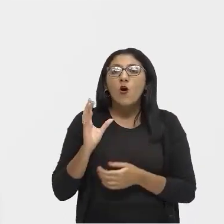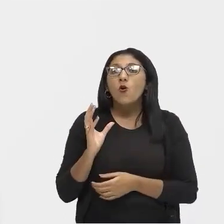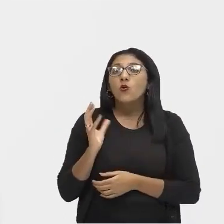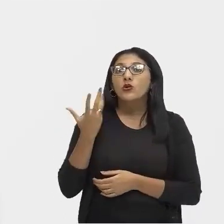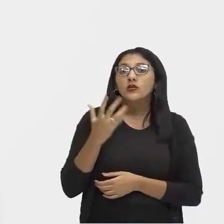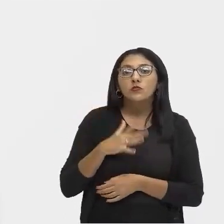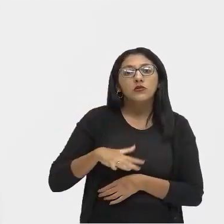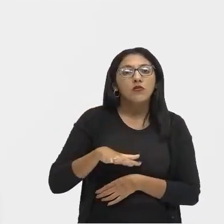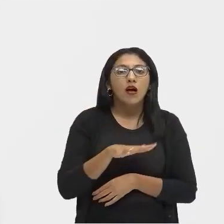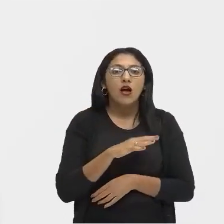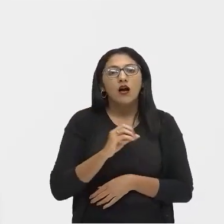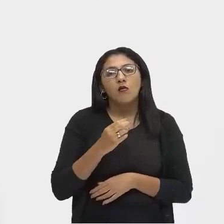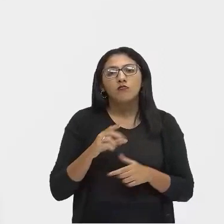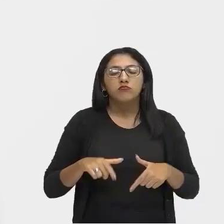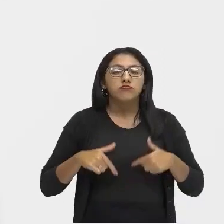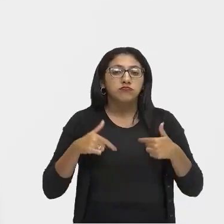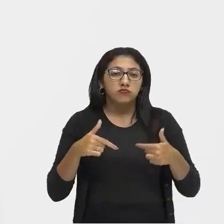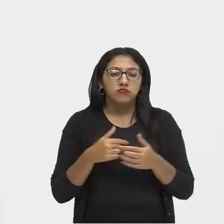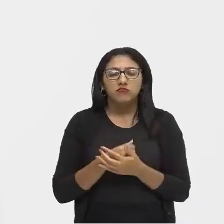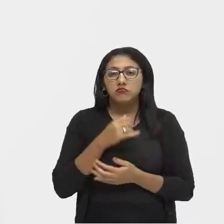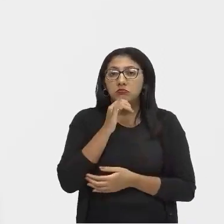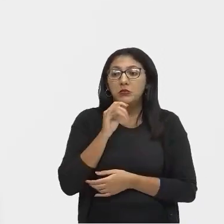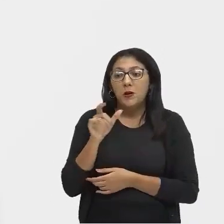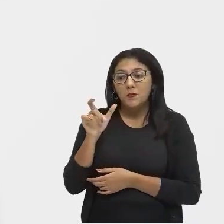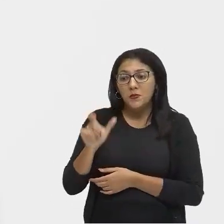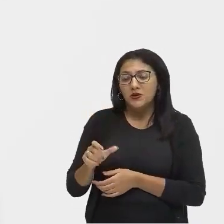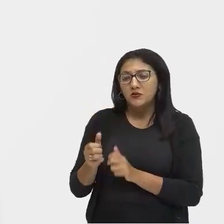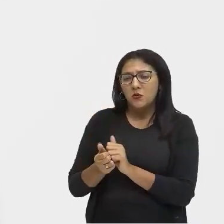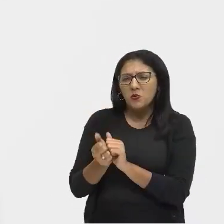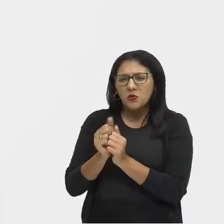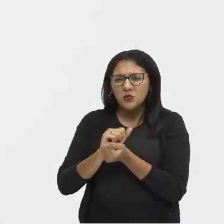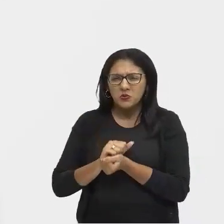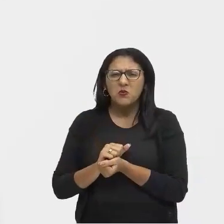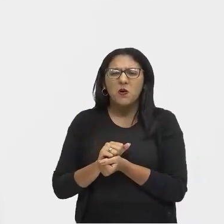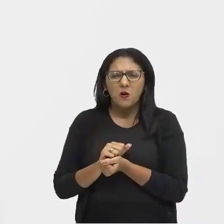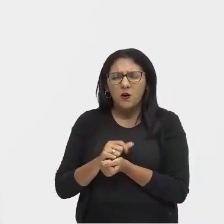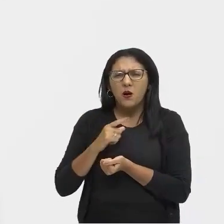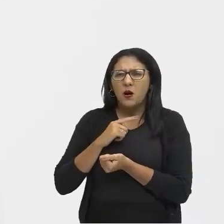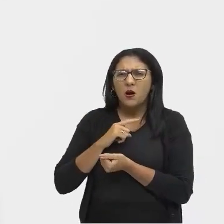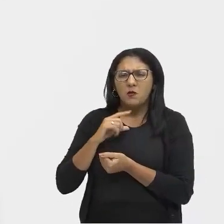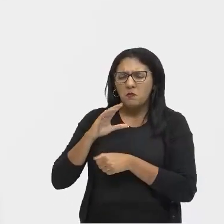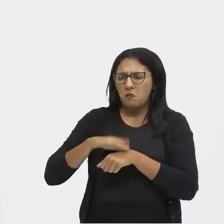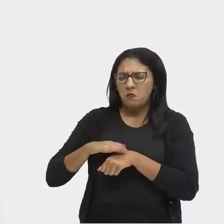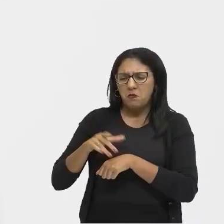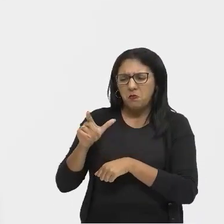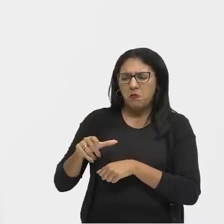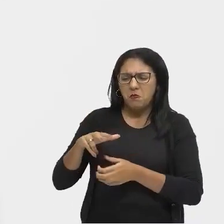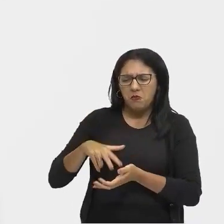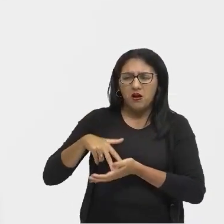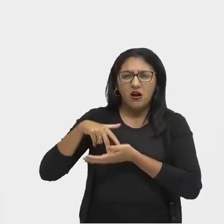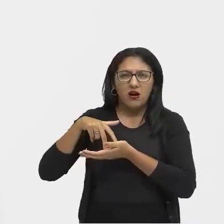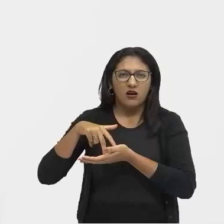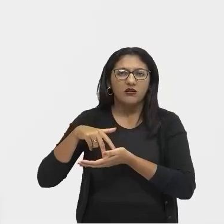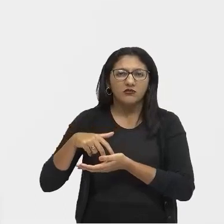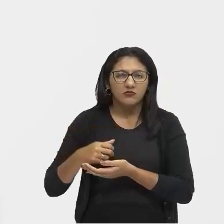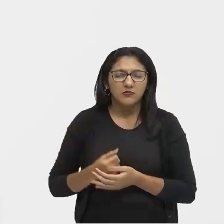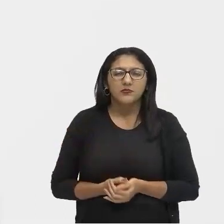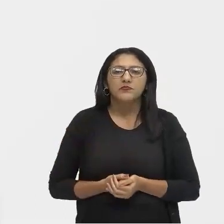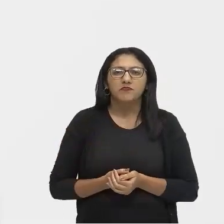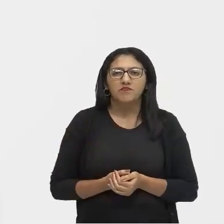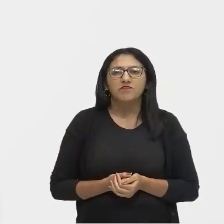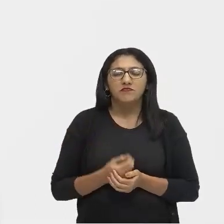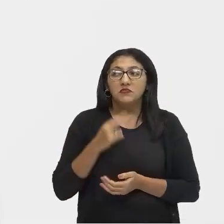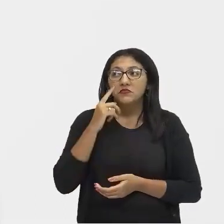ou situação. O atleta obteve um protagonismo inesperado. Certo? Então, olha aí, de acordo